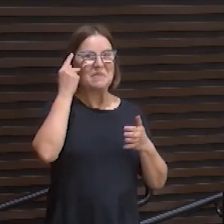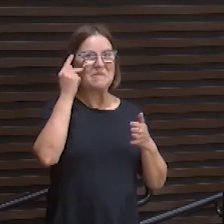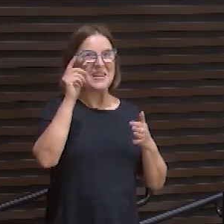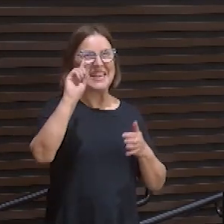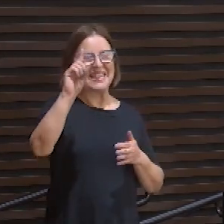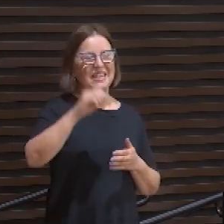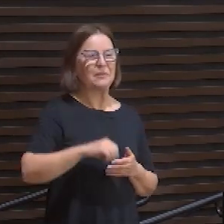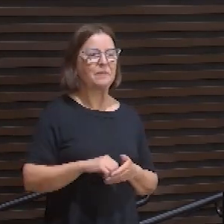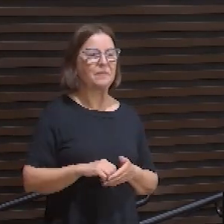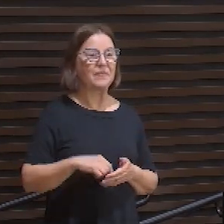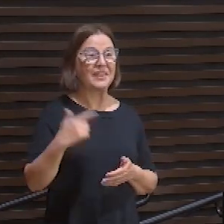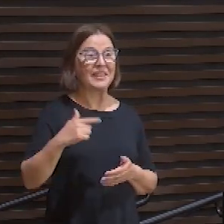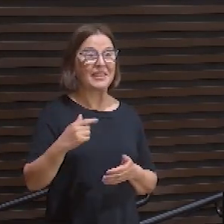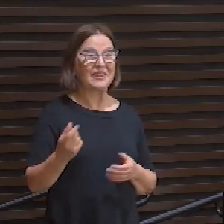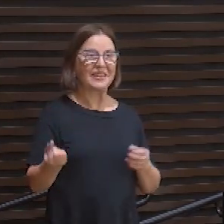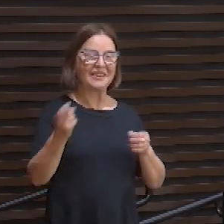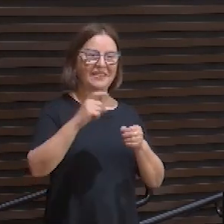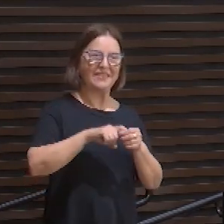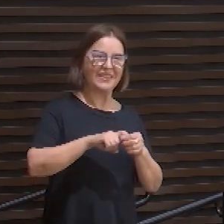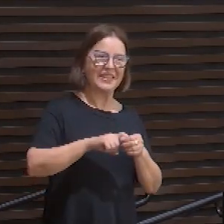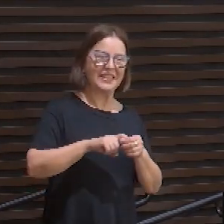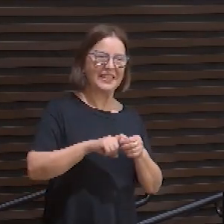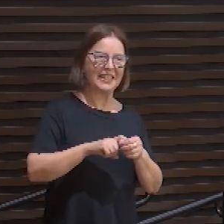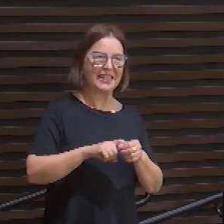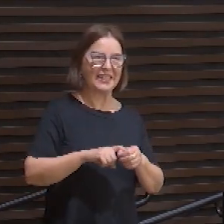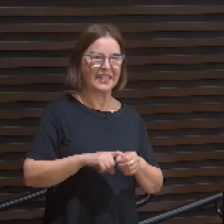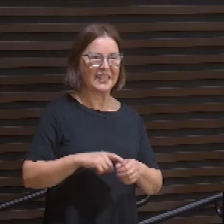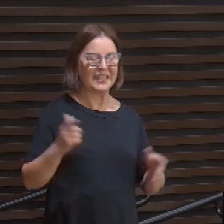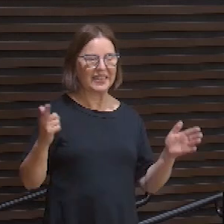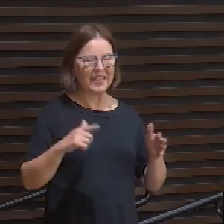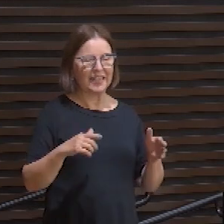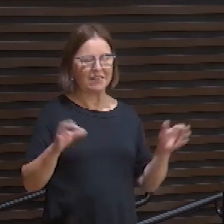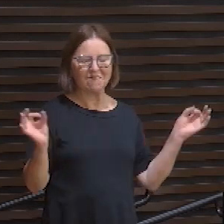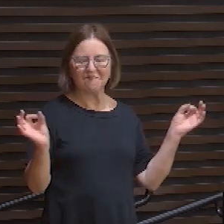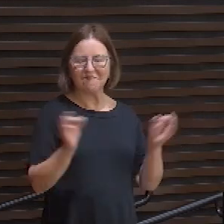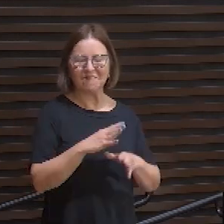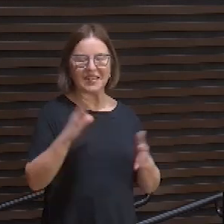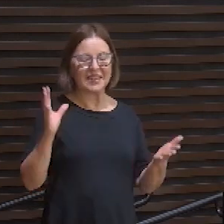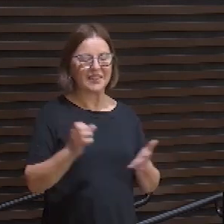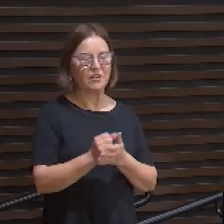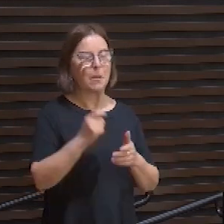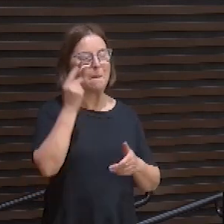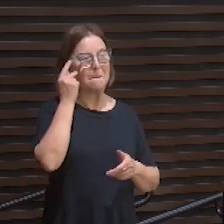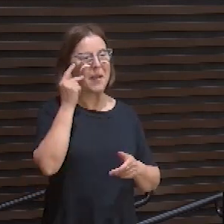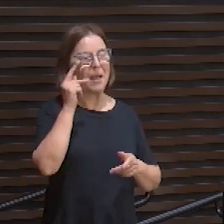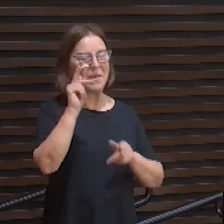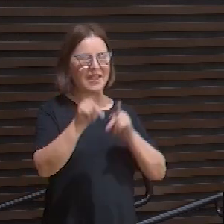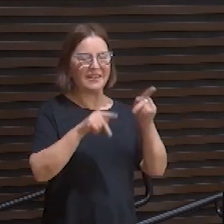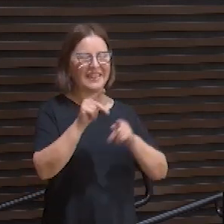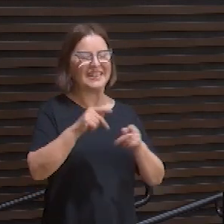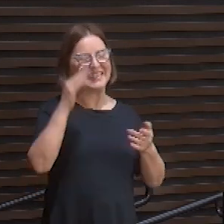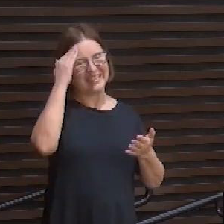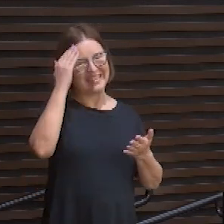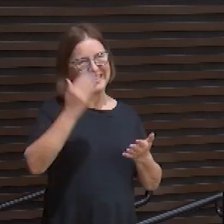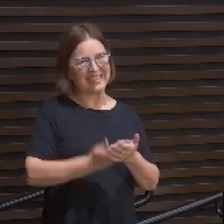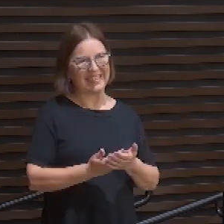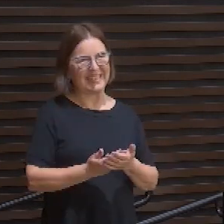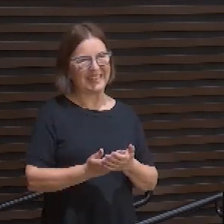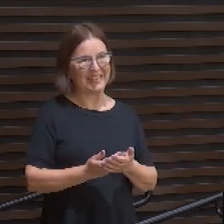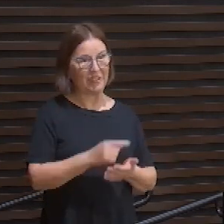Sua segunda vinda trará a consumação da salvação para aqueles que creem. Você crê?